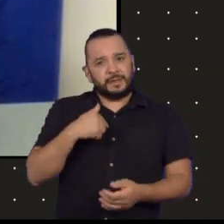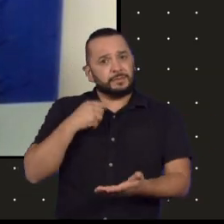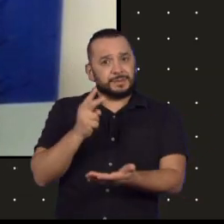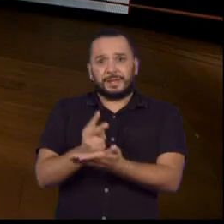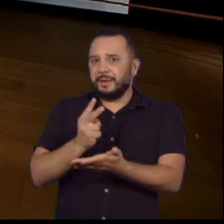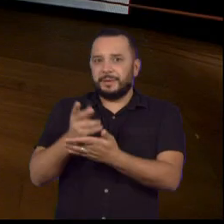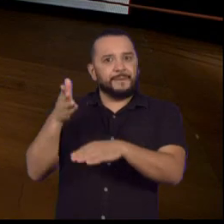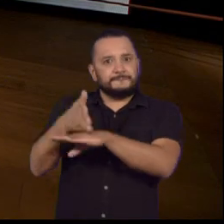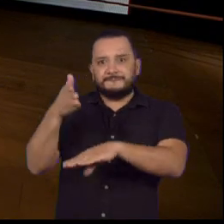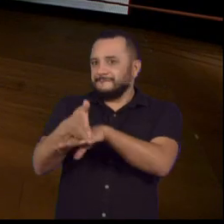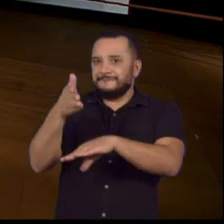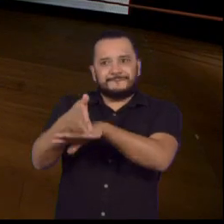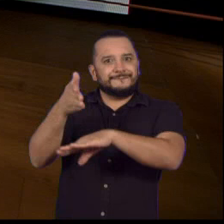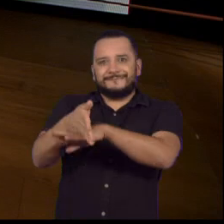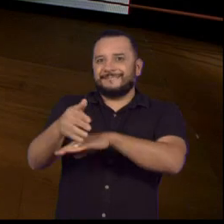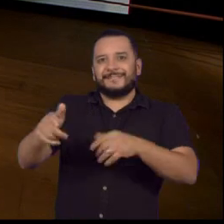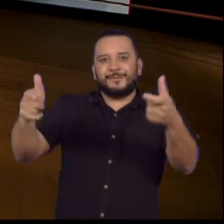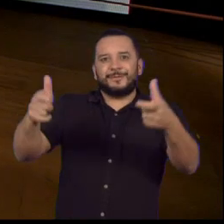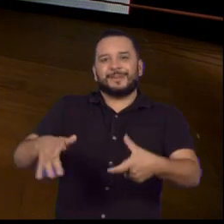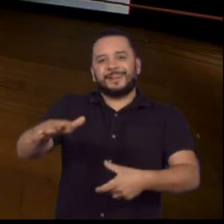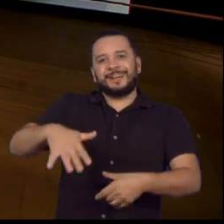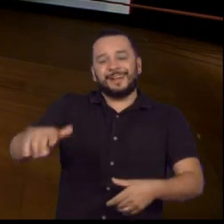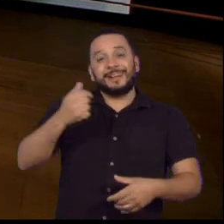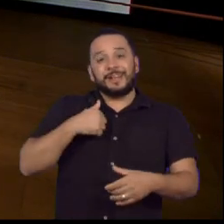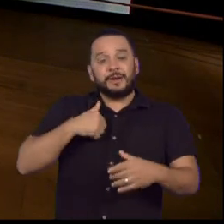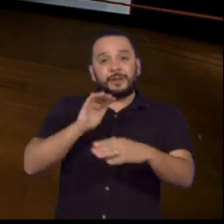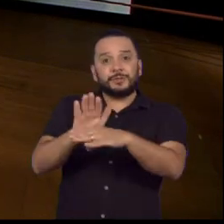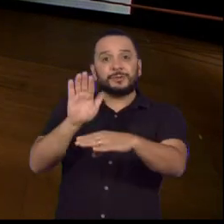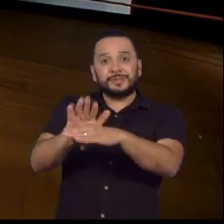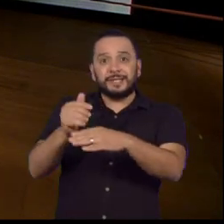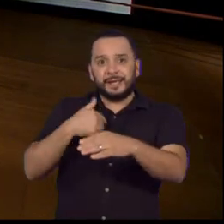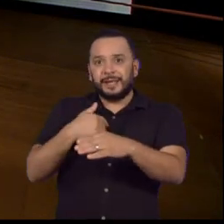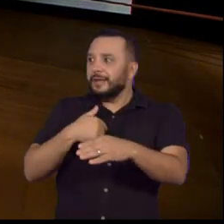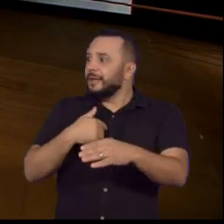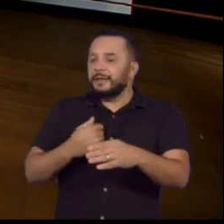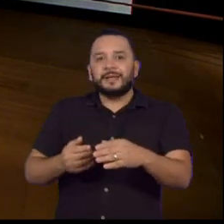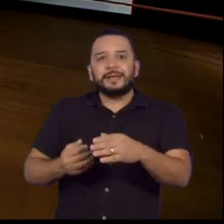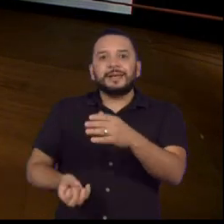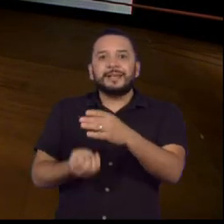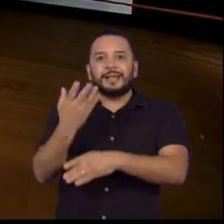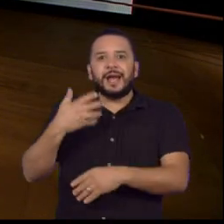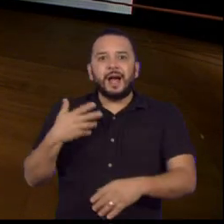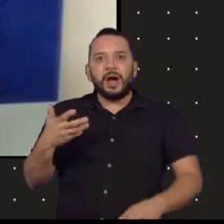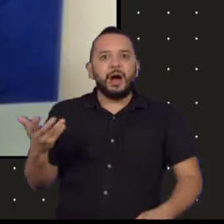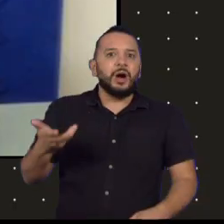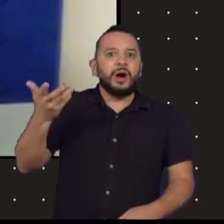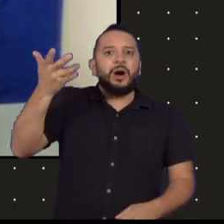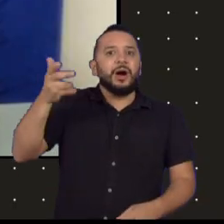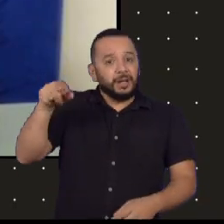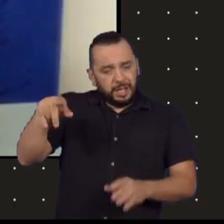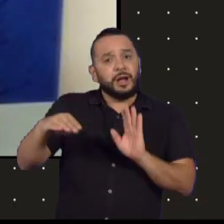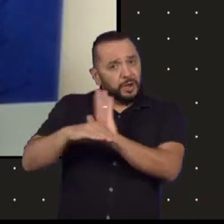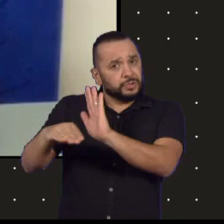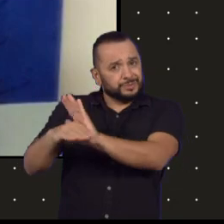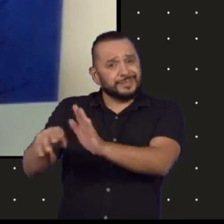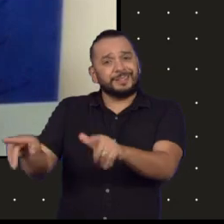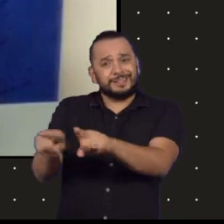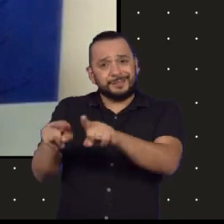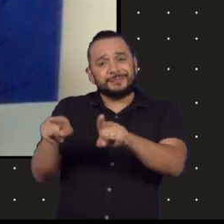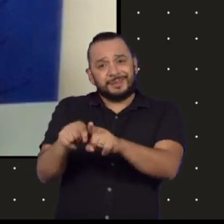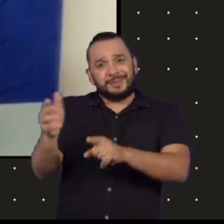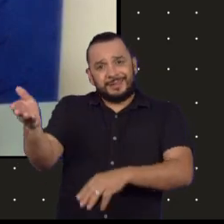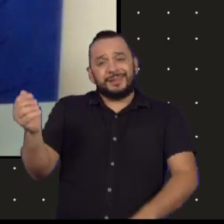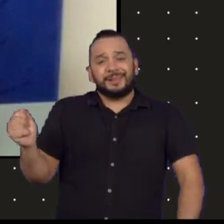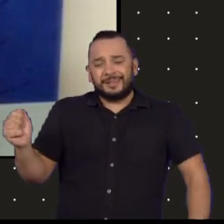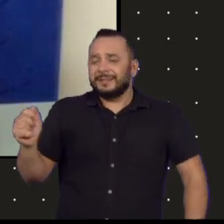lugar. Eu participei de várias montagens, grandes óperas, né? Que eles até hoje montam, fazem as óperas,